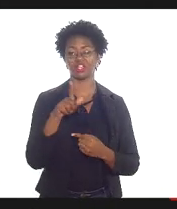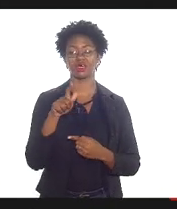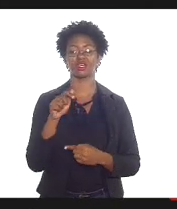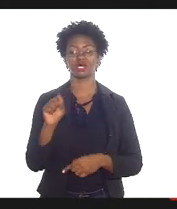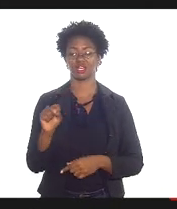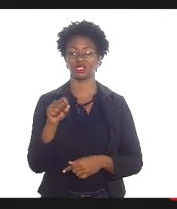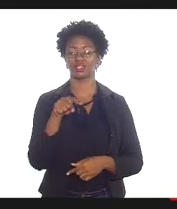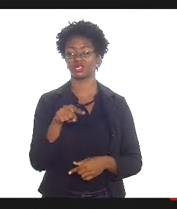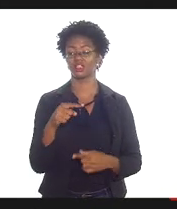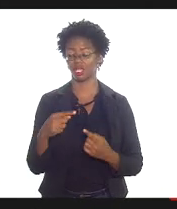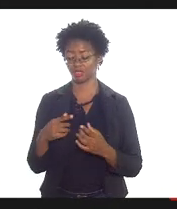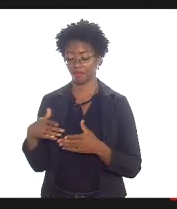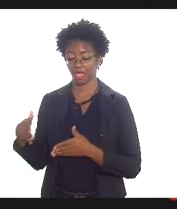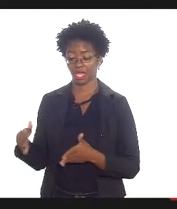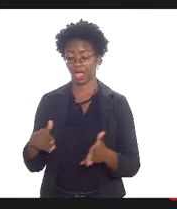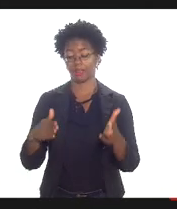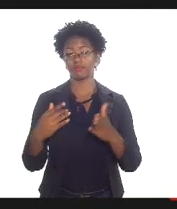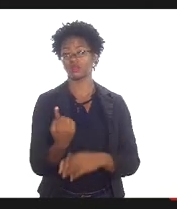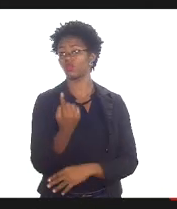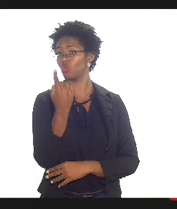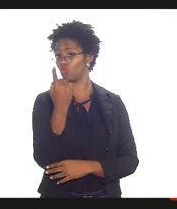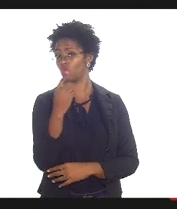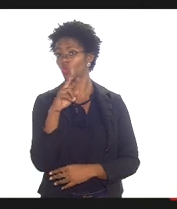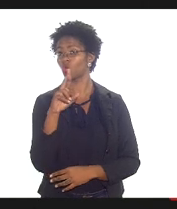isso de Rota 1.